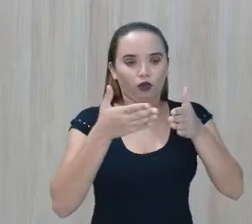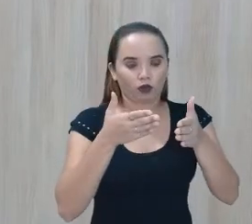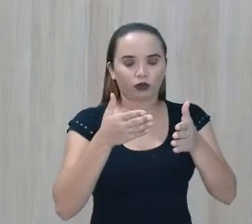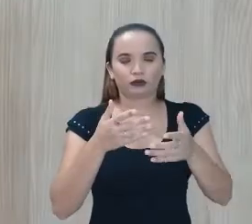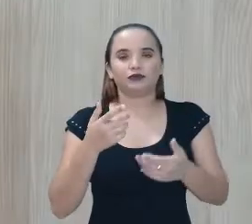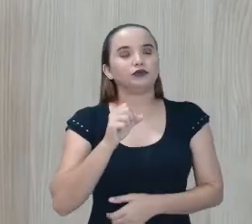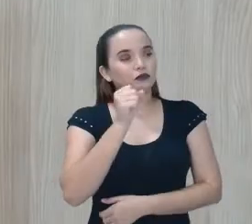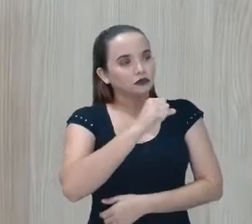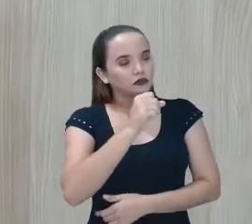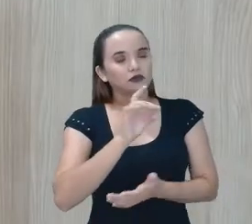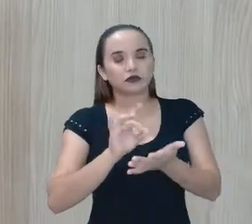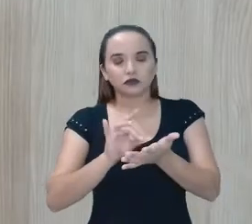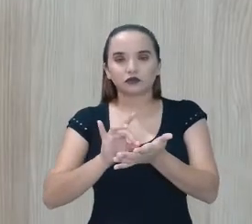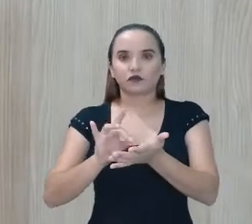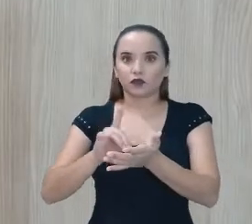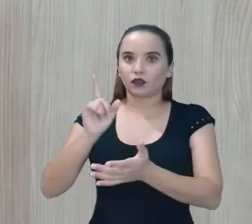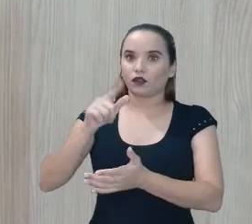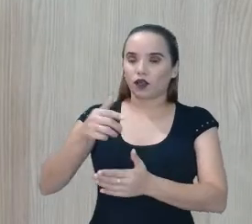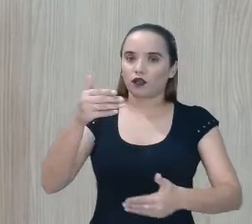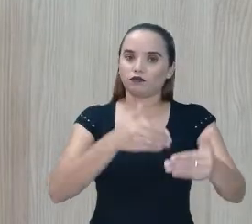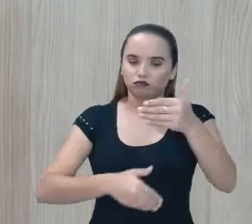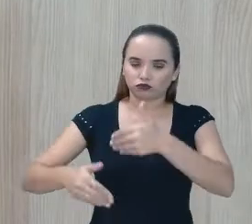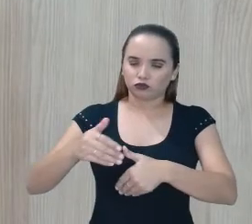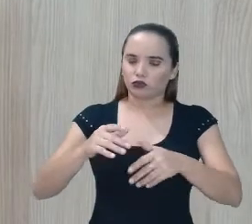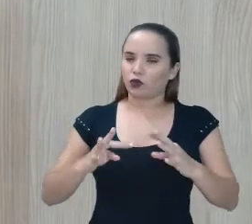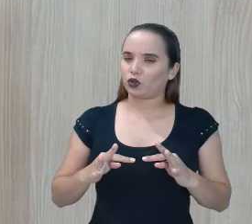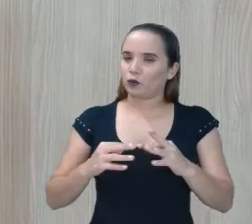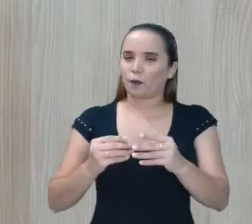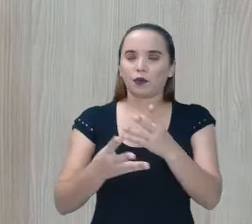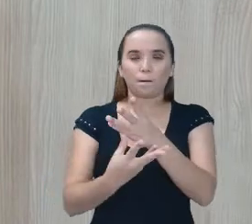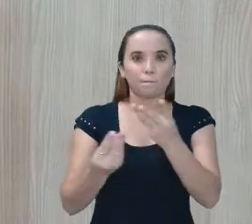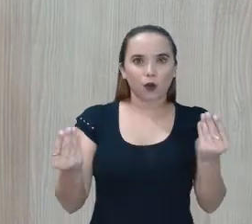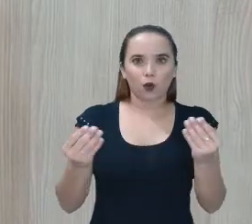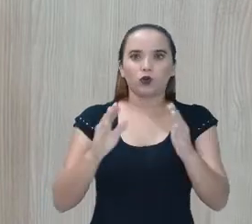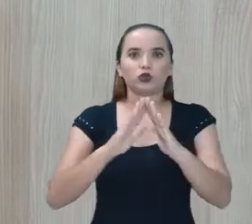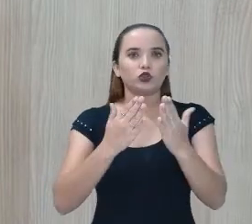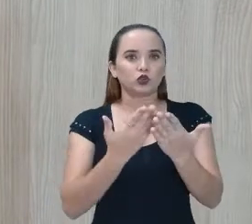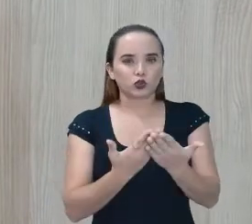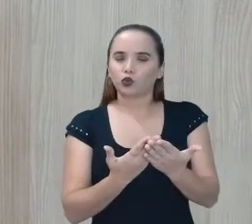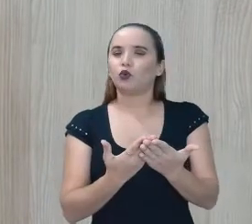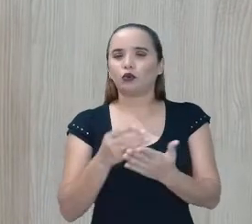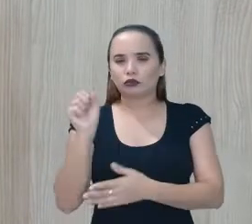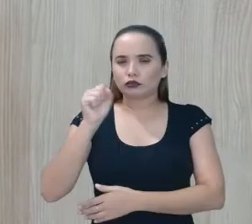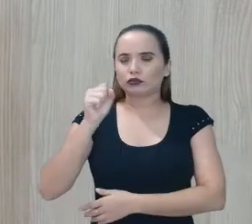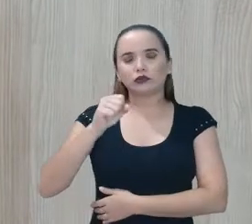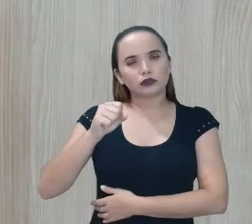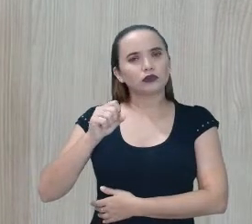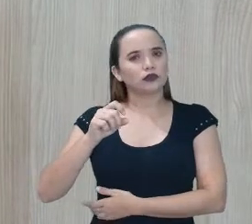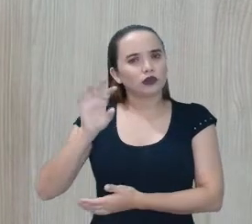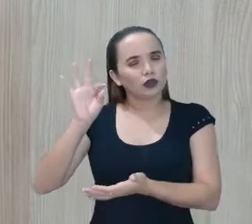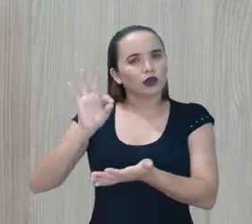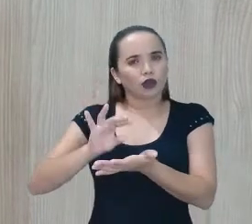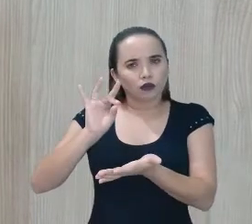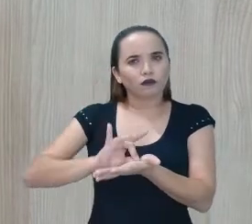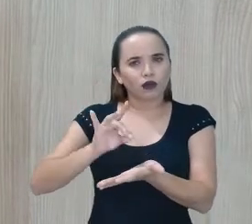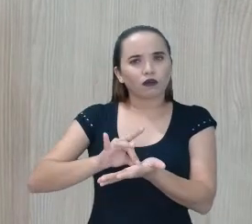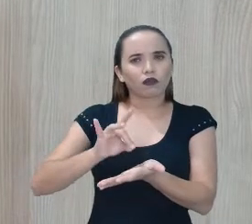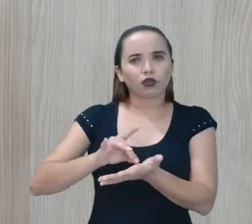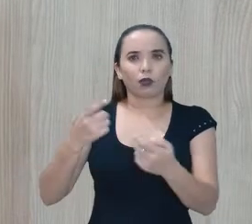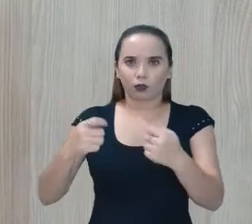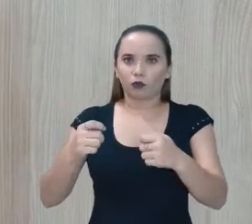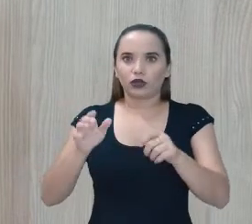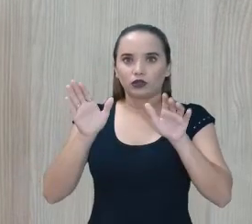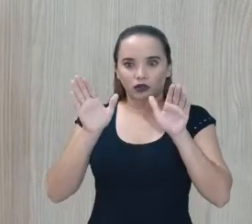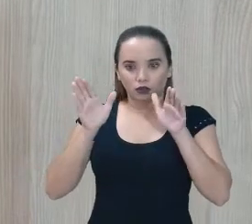É uma deficiência que faz parte de muitas escolas, não é, Ivânia? E que realmente precisa de um olhar mais atento,